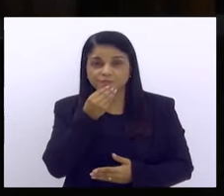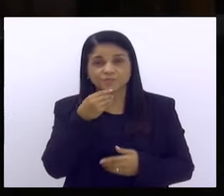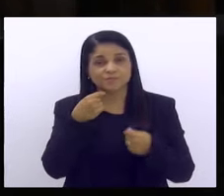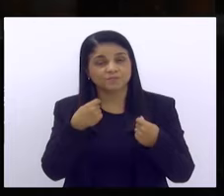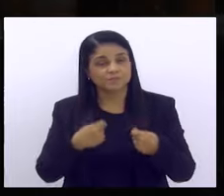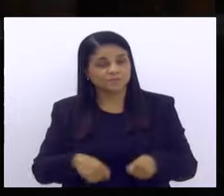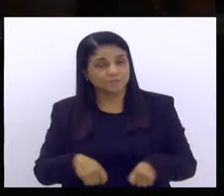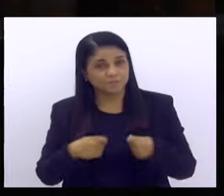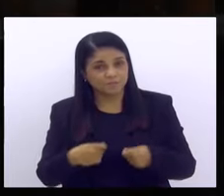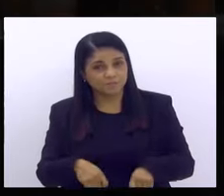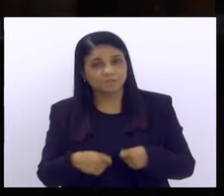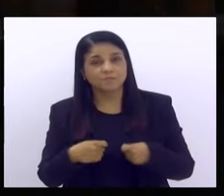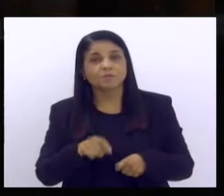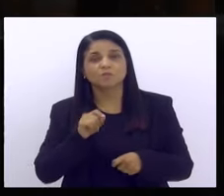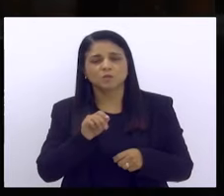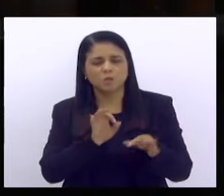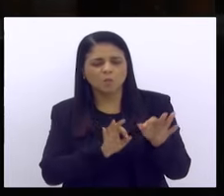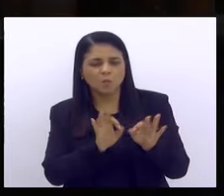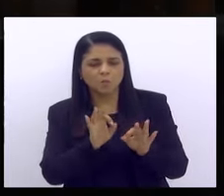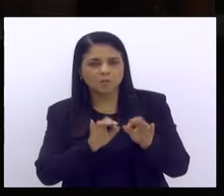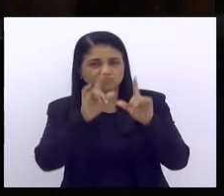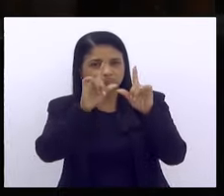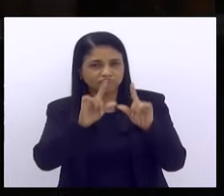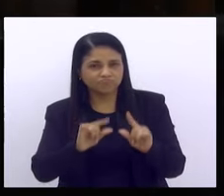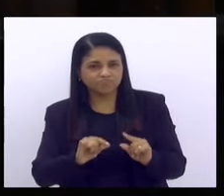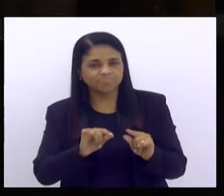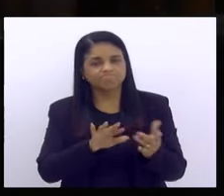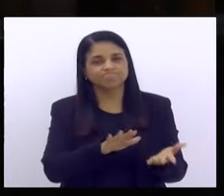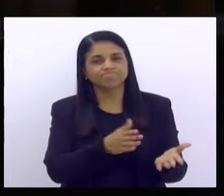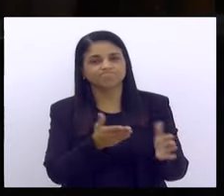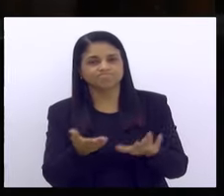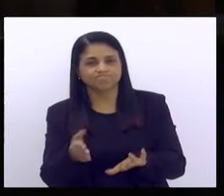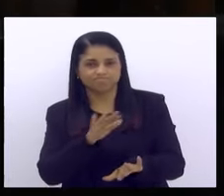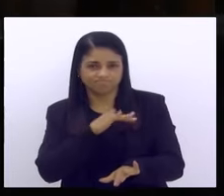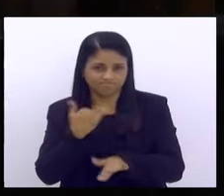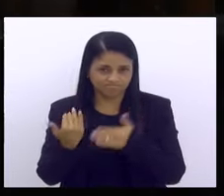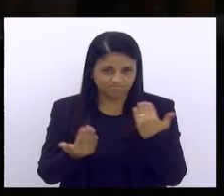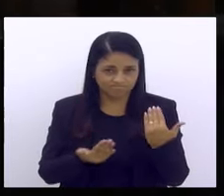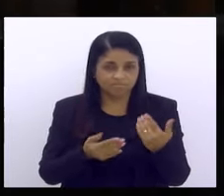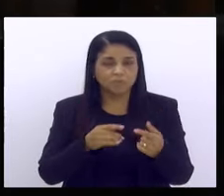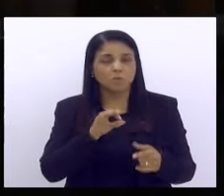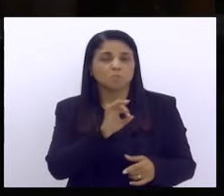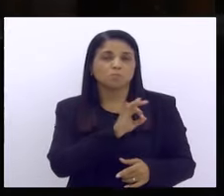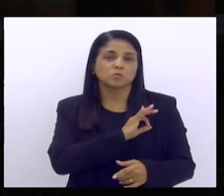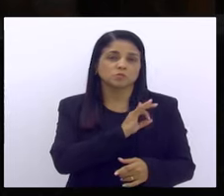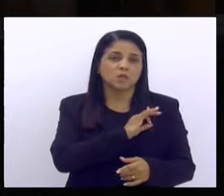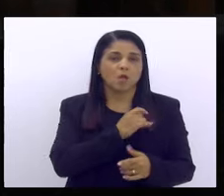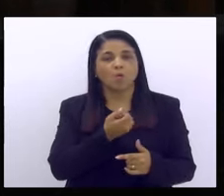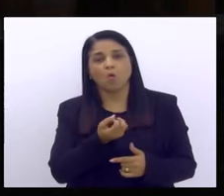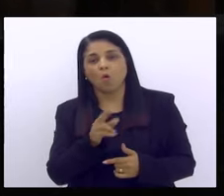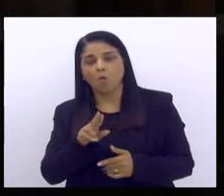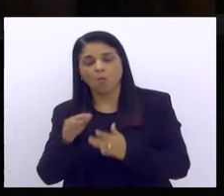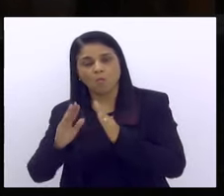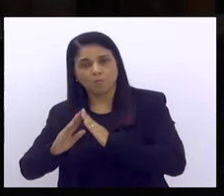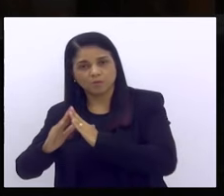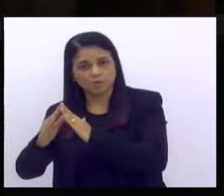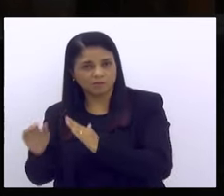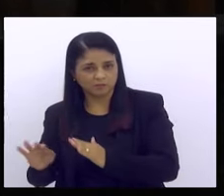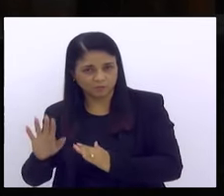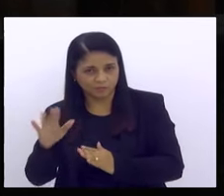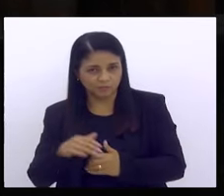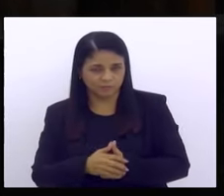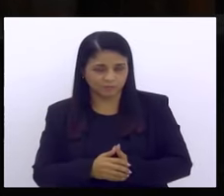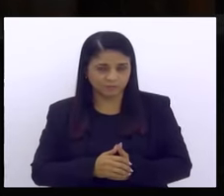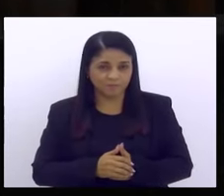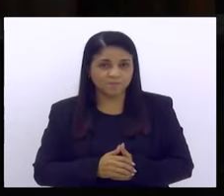que se ter, sim, um plano de redução na letalidade, e seja ela policial, seja de moradores de favela e